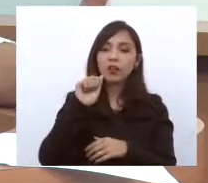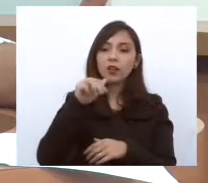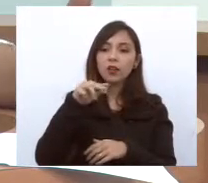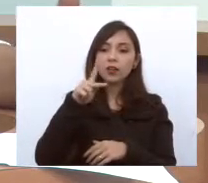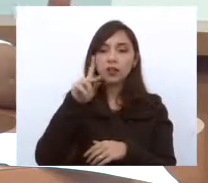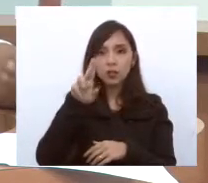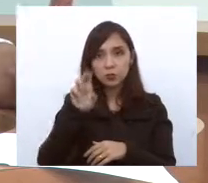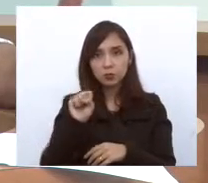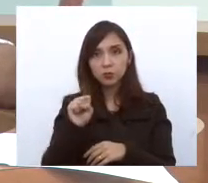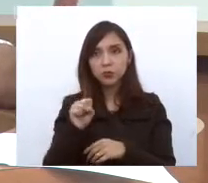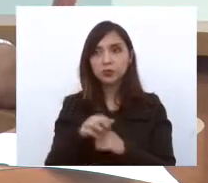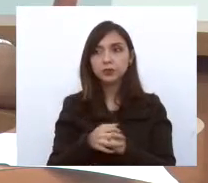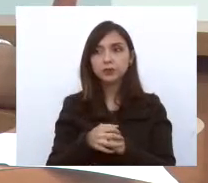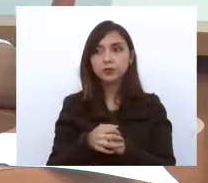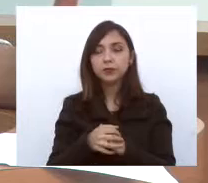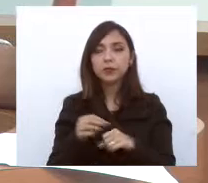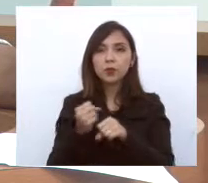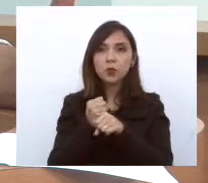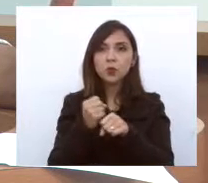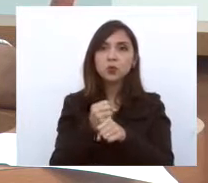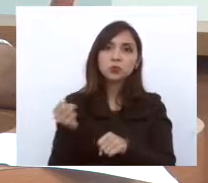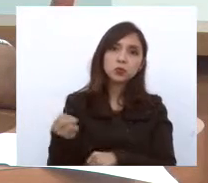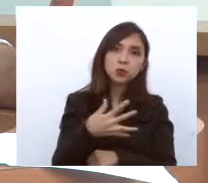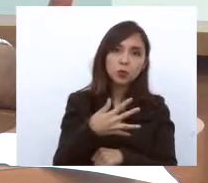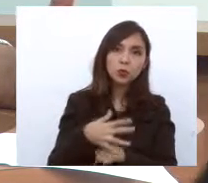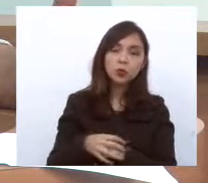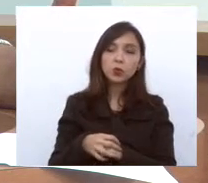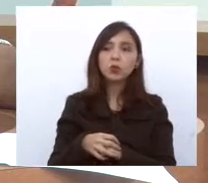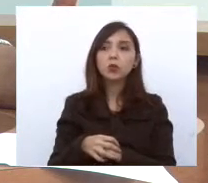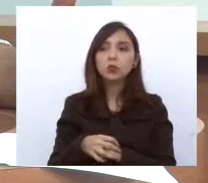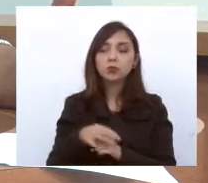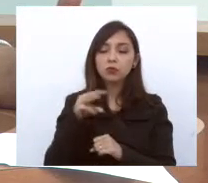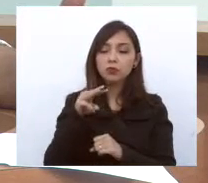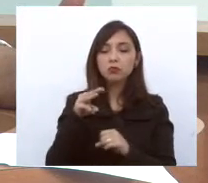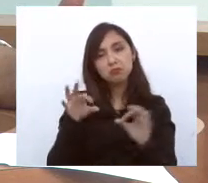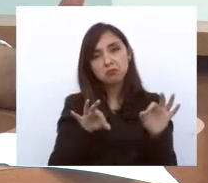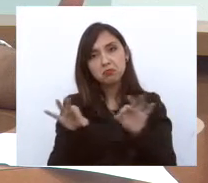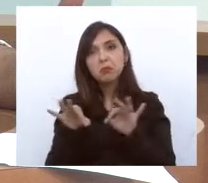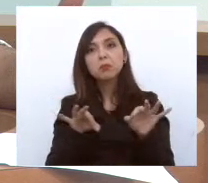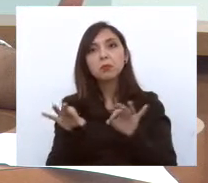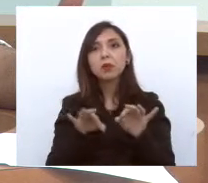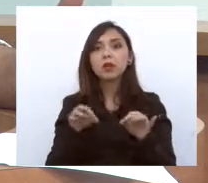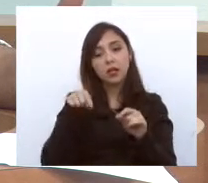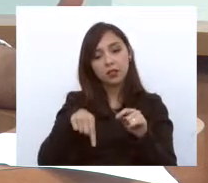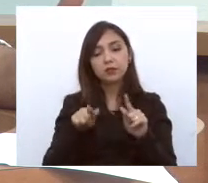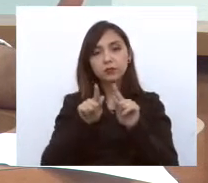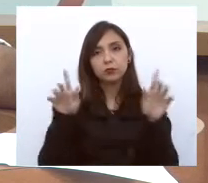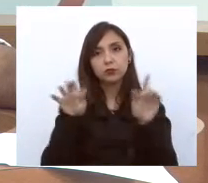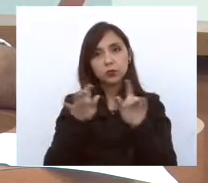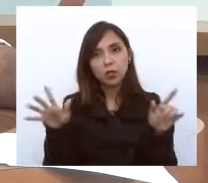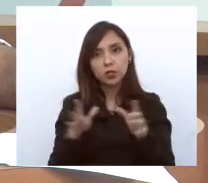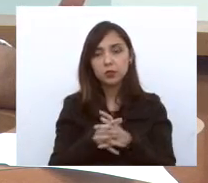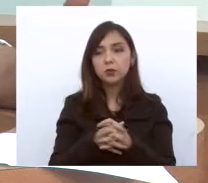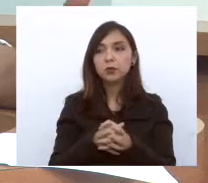novo campus, né? Uma construção moderna para a permanência da Unifesp em Guarulhos.